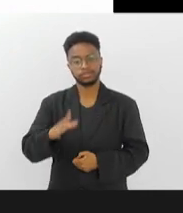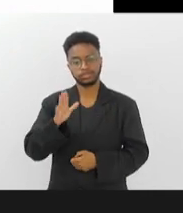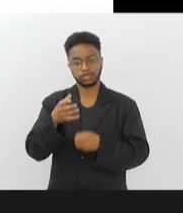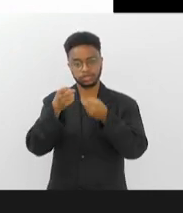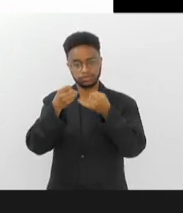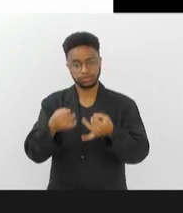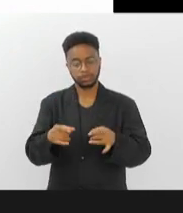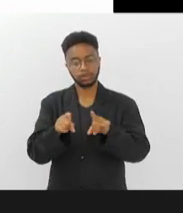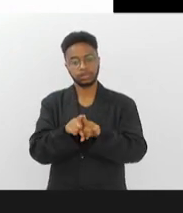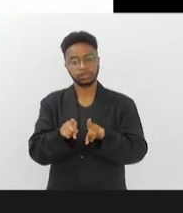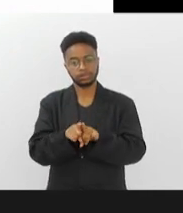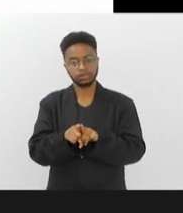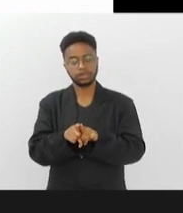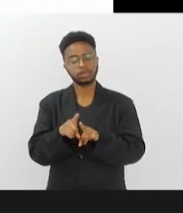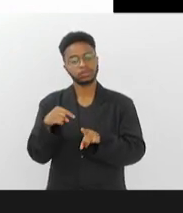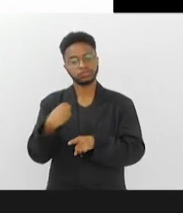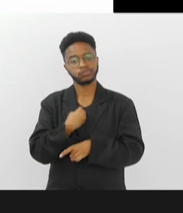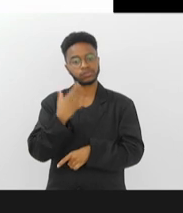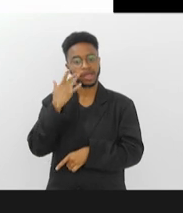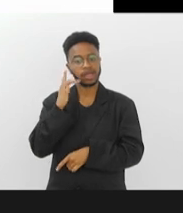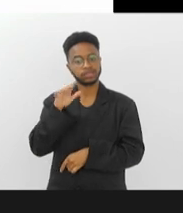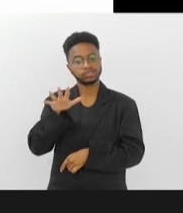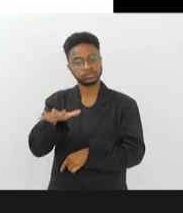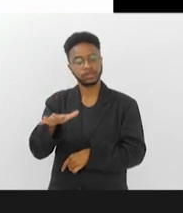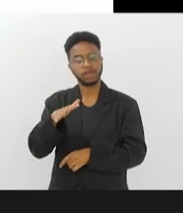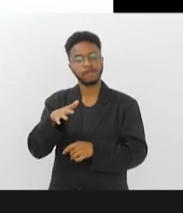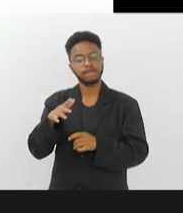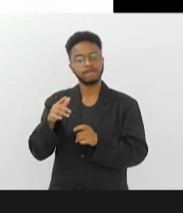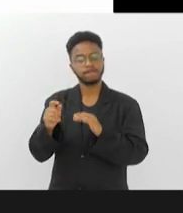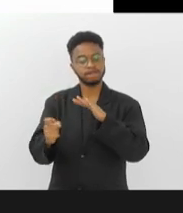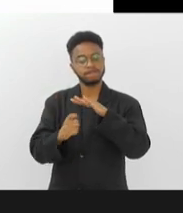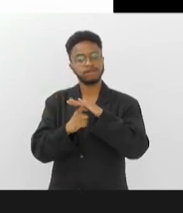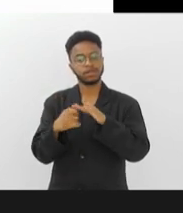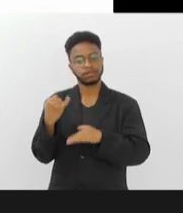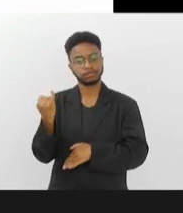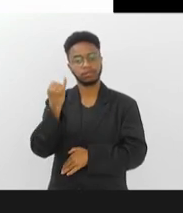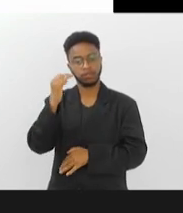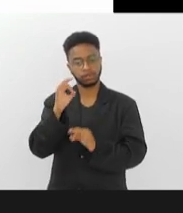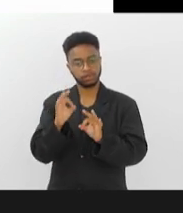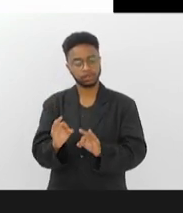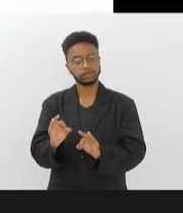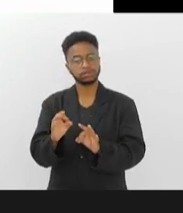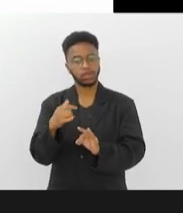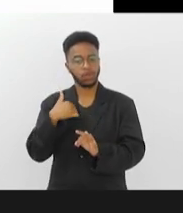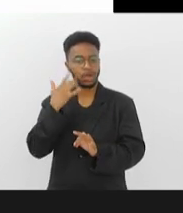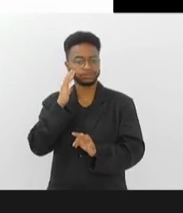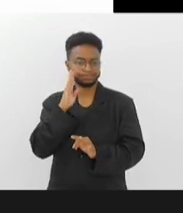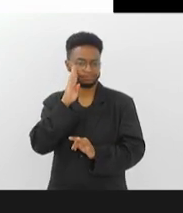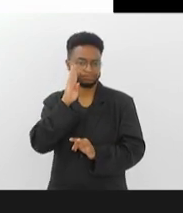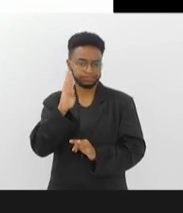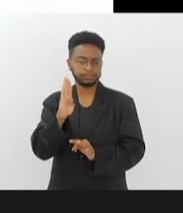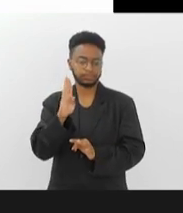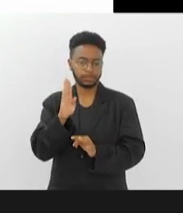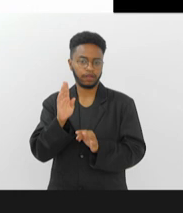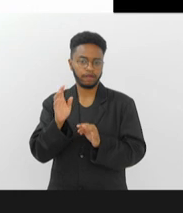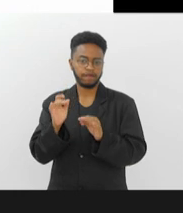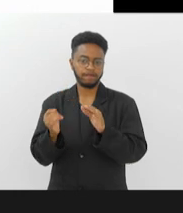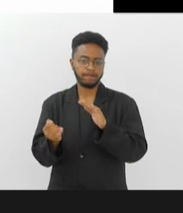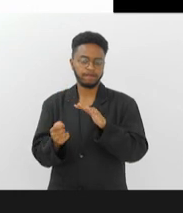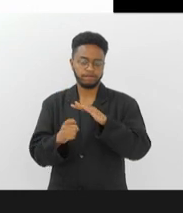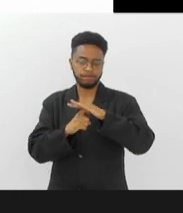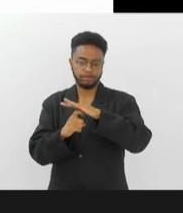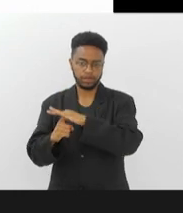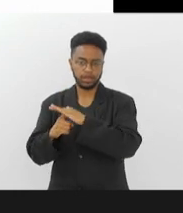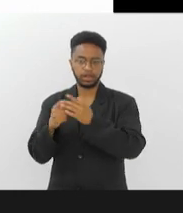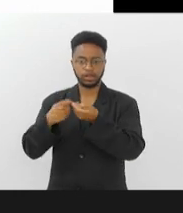gente considera uma feira muito importante. Eu acho que não for a maior, uma das maiores feiras de negócio lá